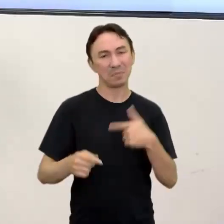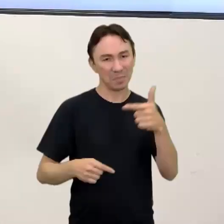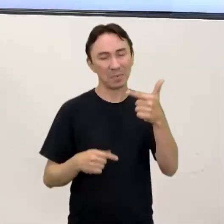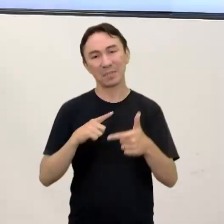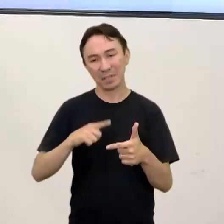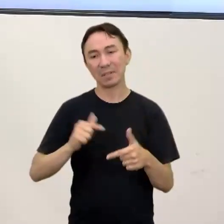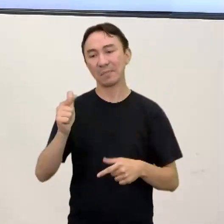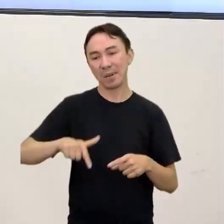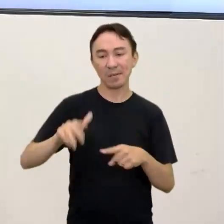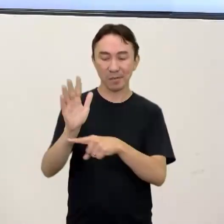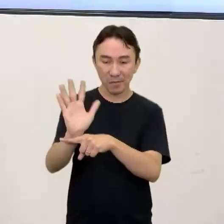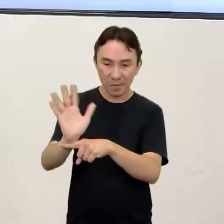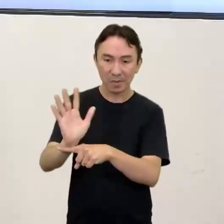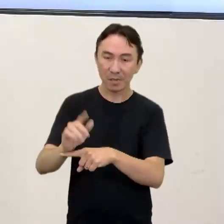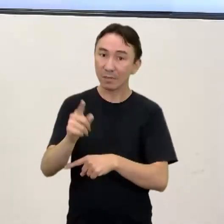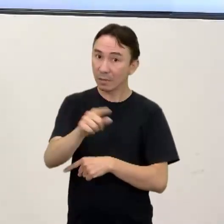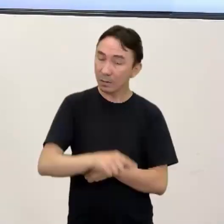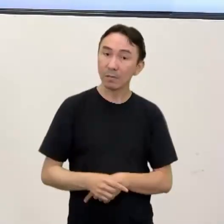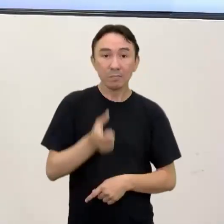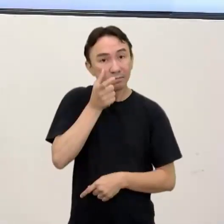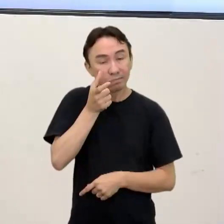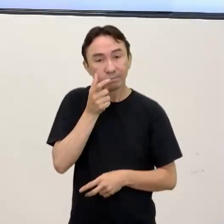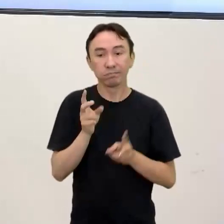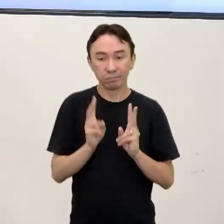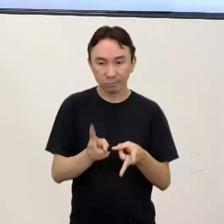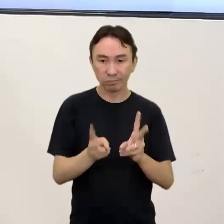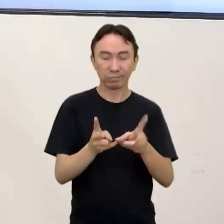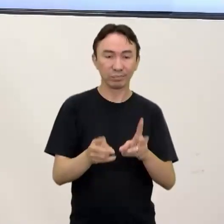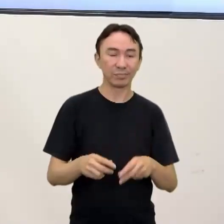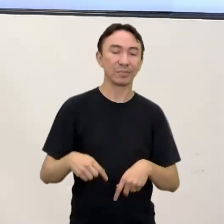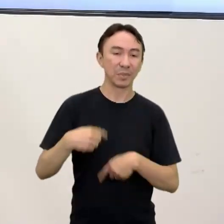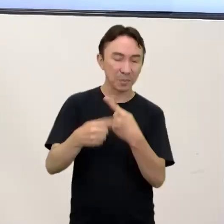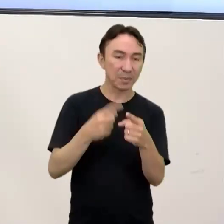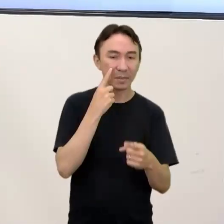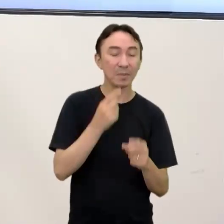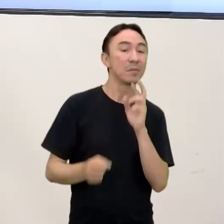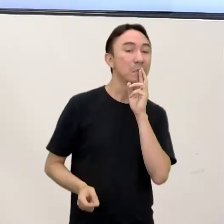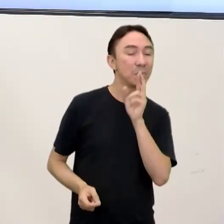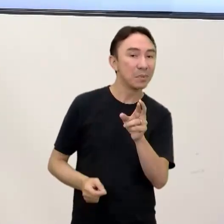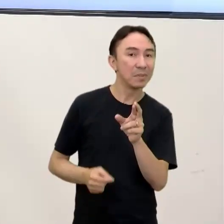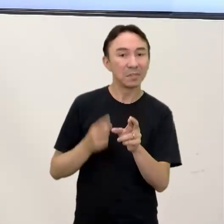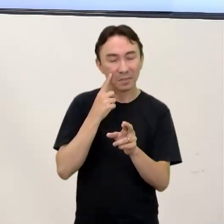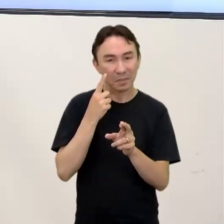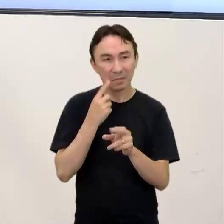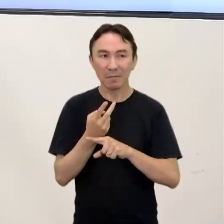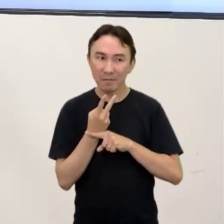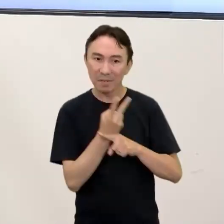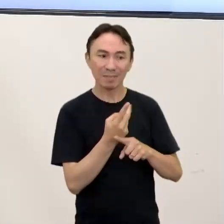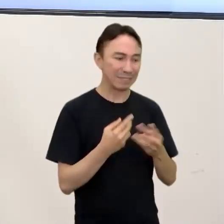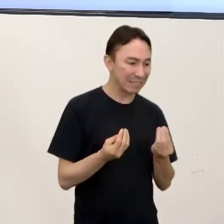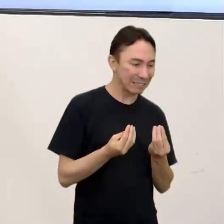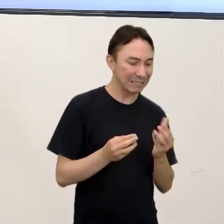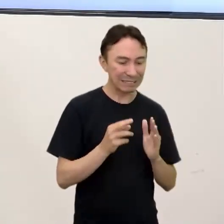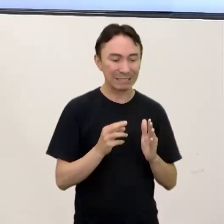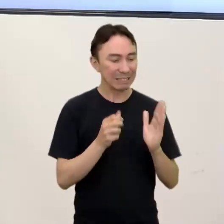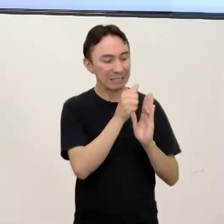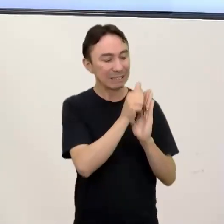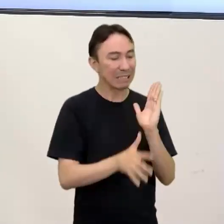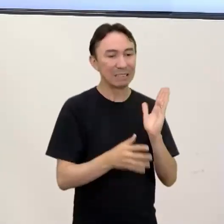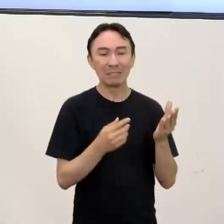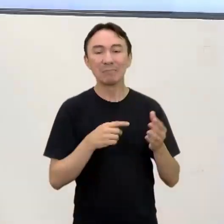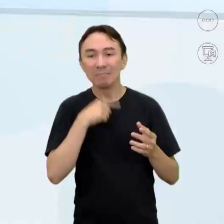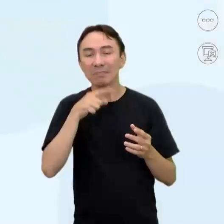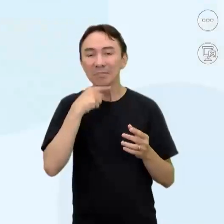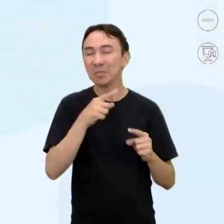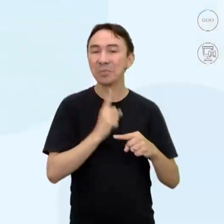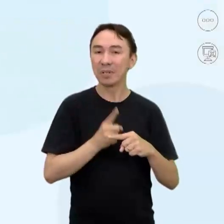reprises, né? Continuem ligados aí e eu vou buscar a resposta para vocês porque vocês não estão acessando tarefa, tá certo? E então a gente volta